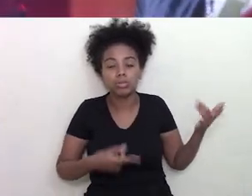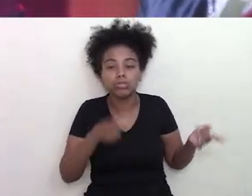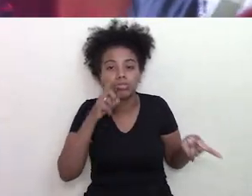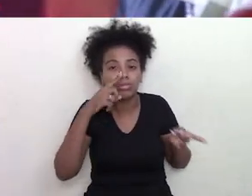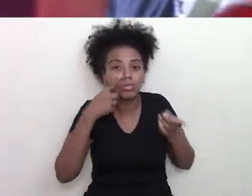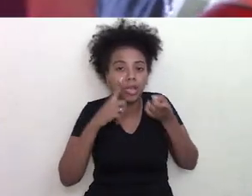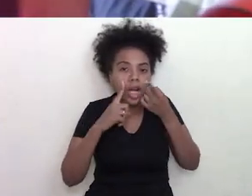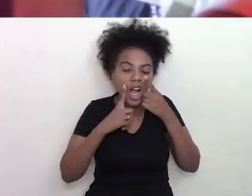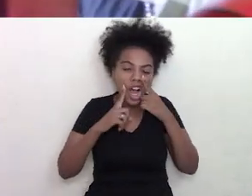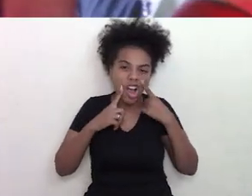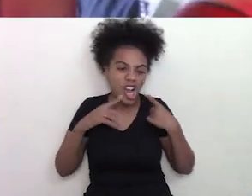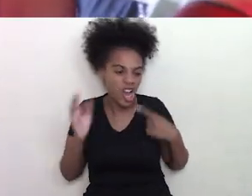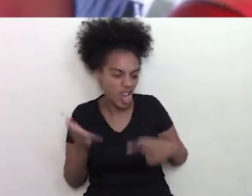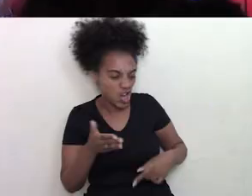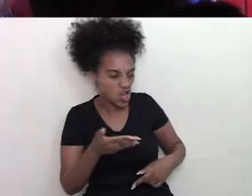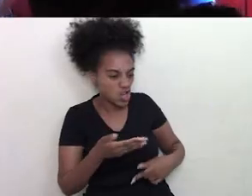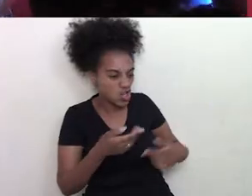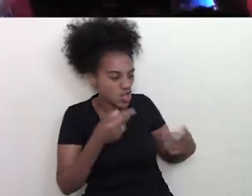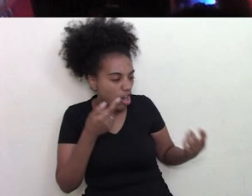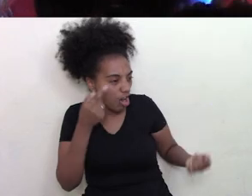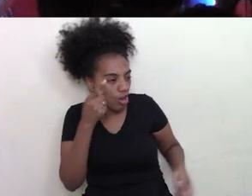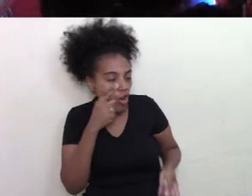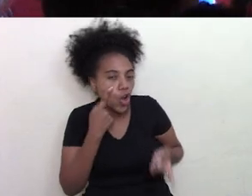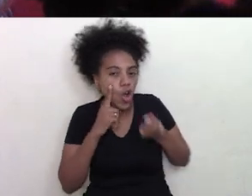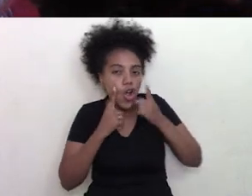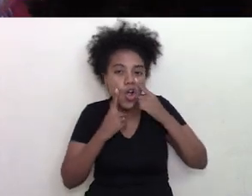chorar. Mandei meu cavaco chorar.